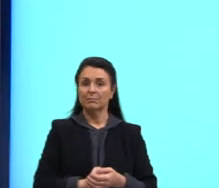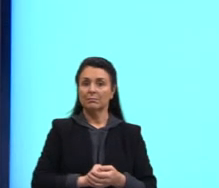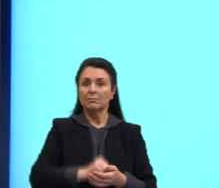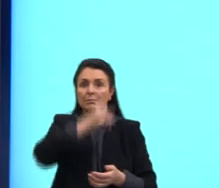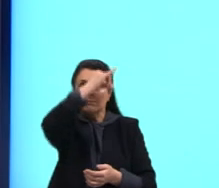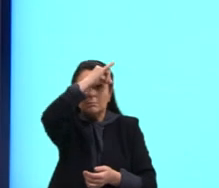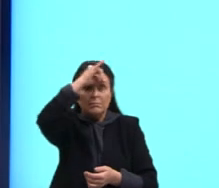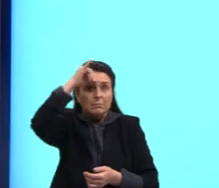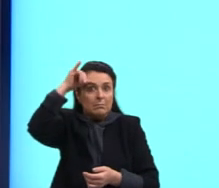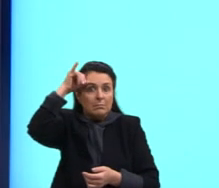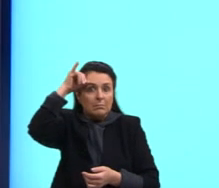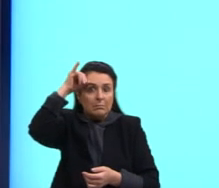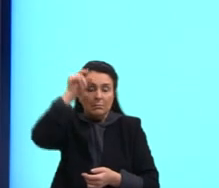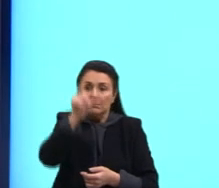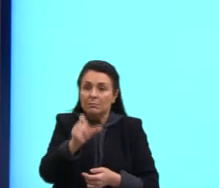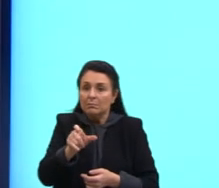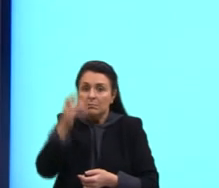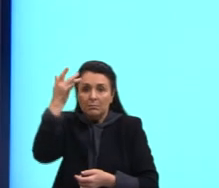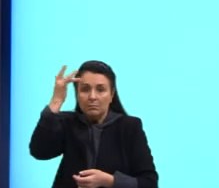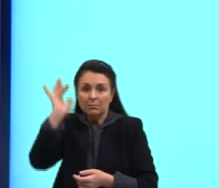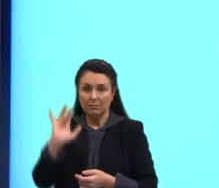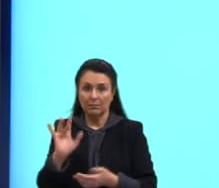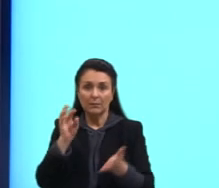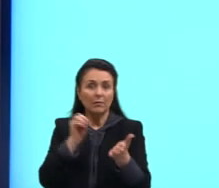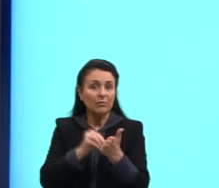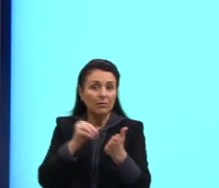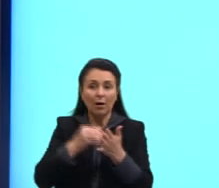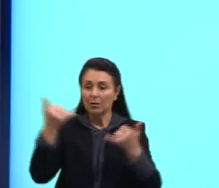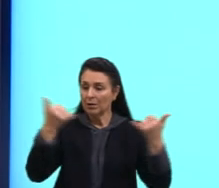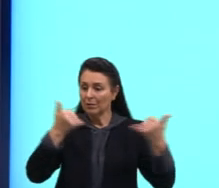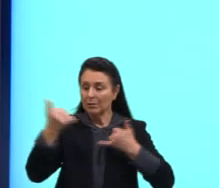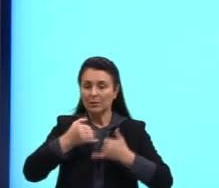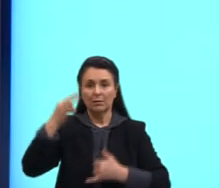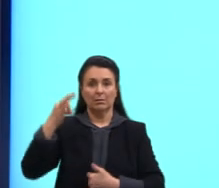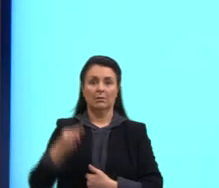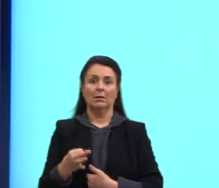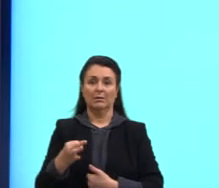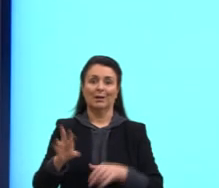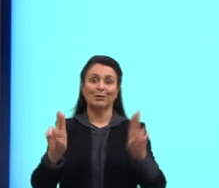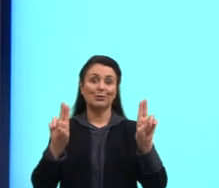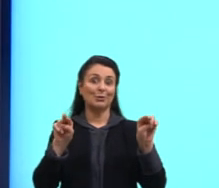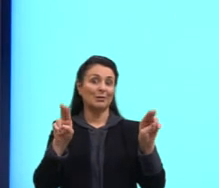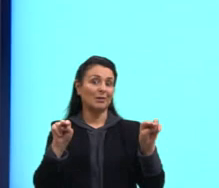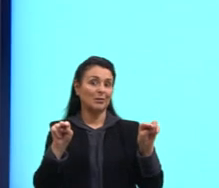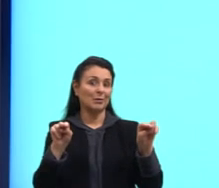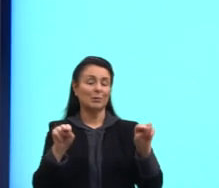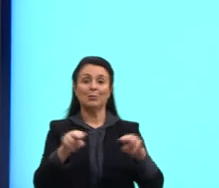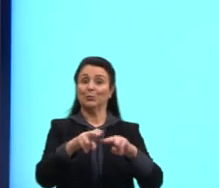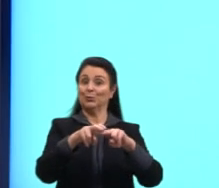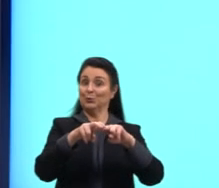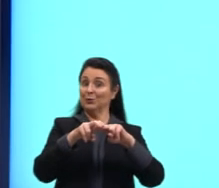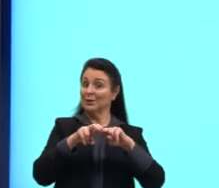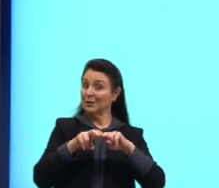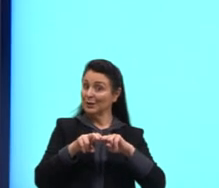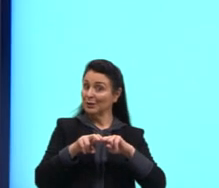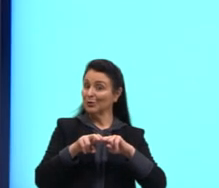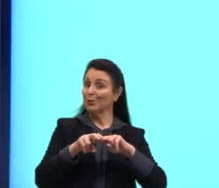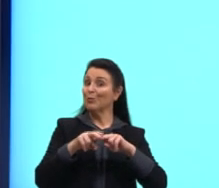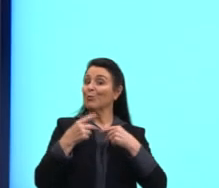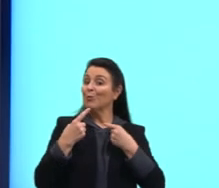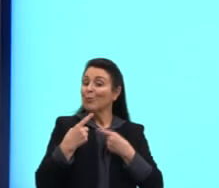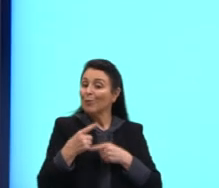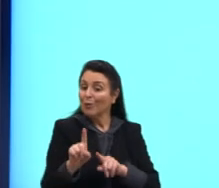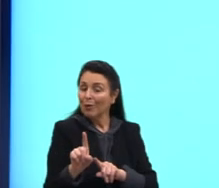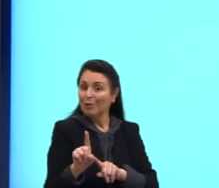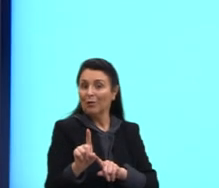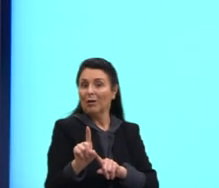ignorância né A ignorância O que significa que a falta das informações corretas sobre o assunto causa né é uma das principais